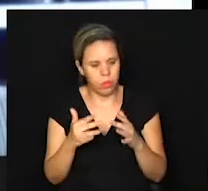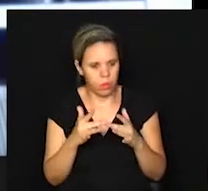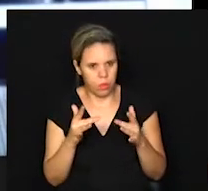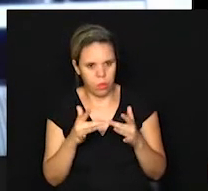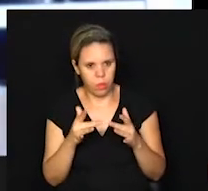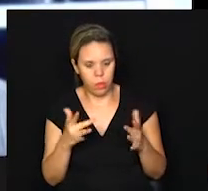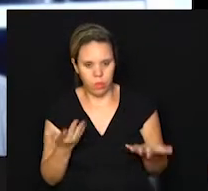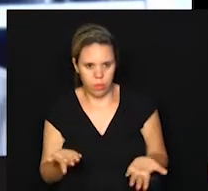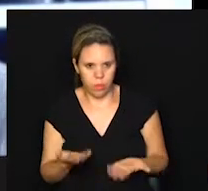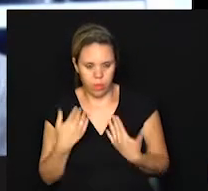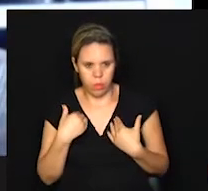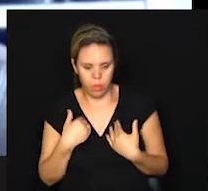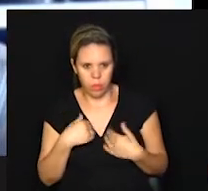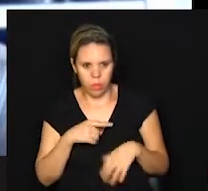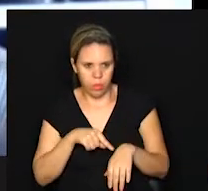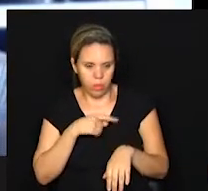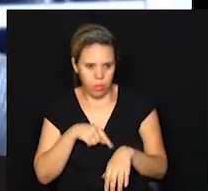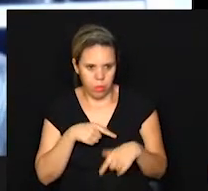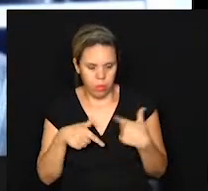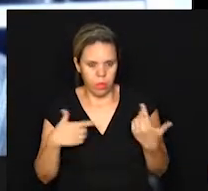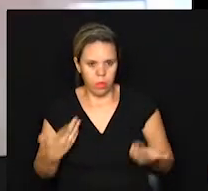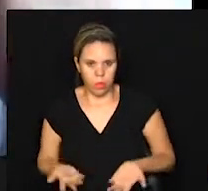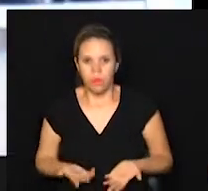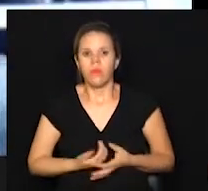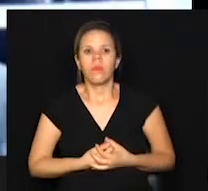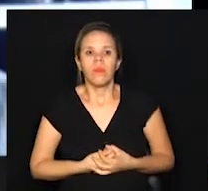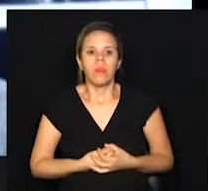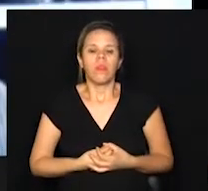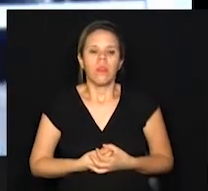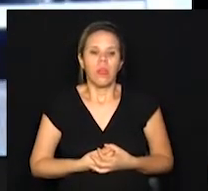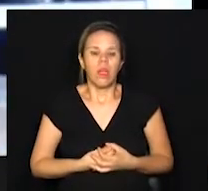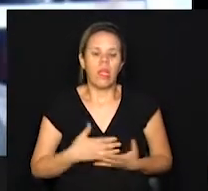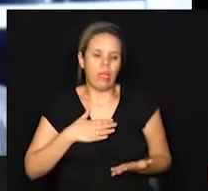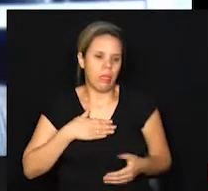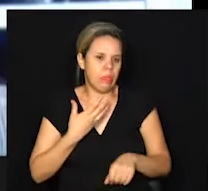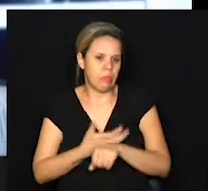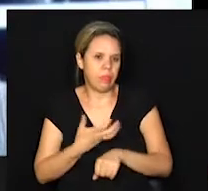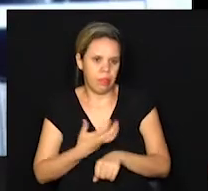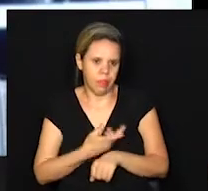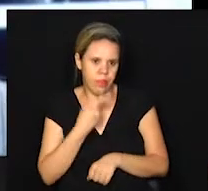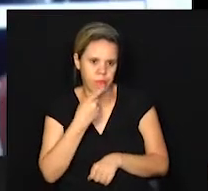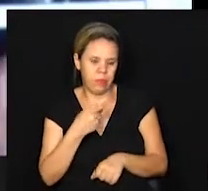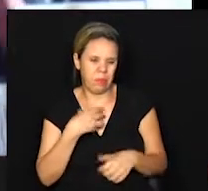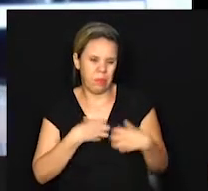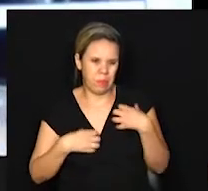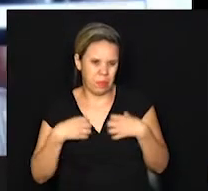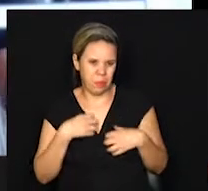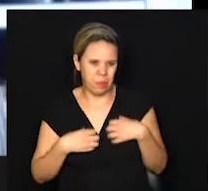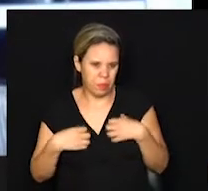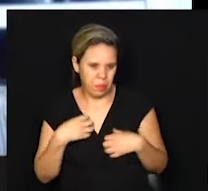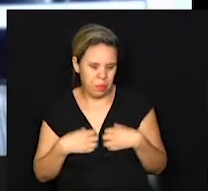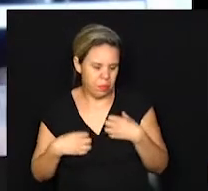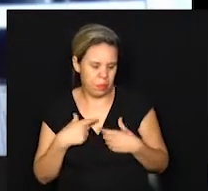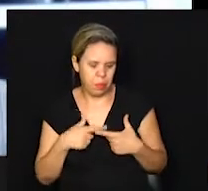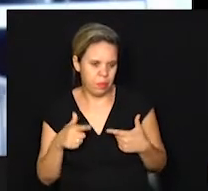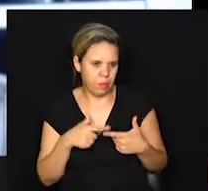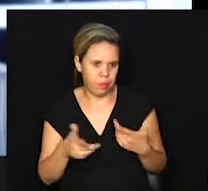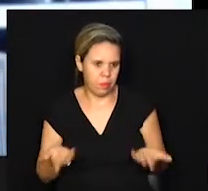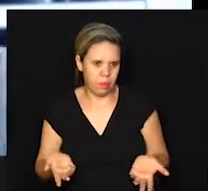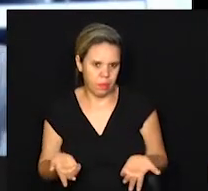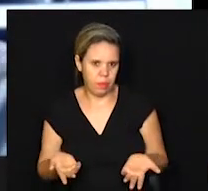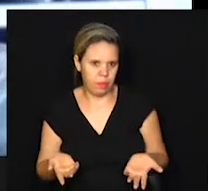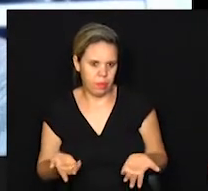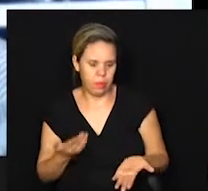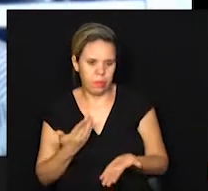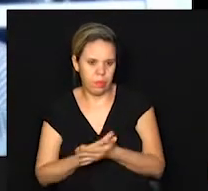carga horária, né? Solicitando minha carga horária e as minhas disciplinas. E eu relato a minha angústia em relação a essa situação. As